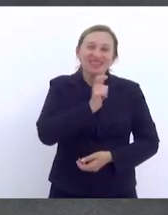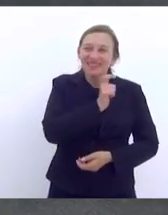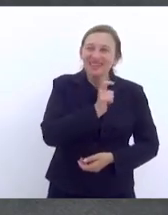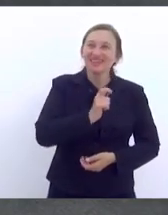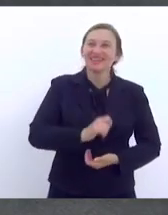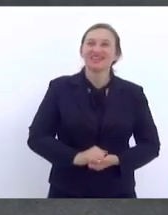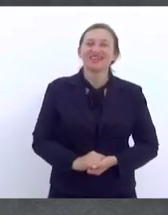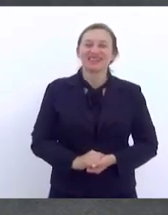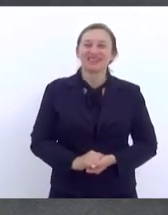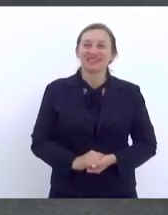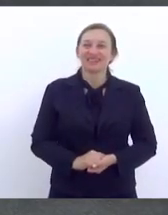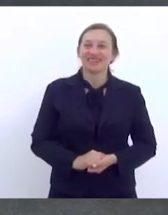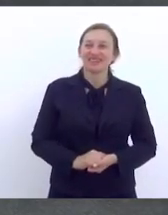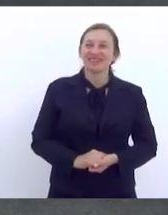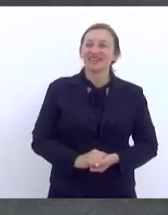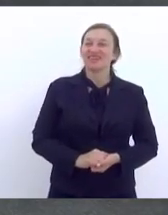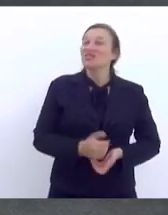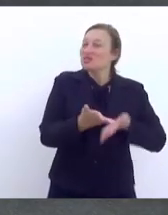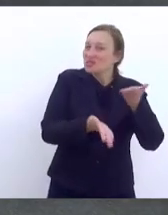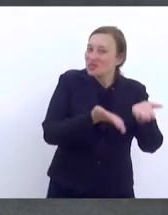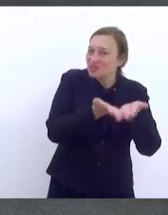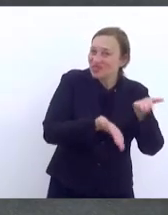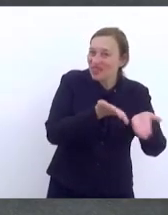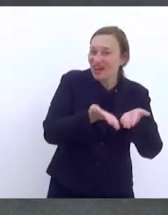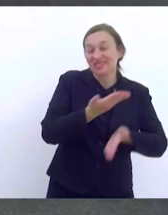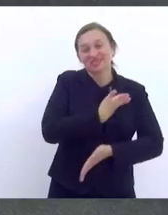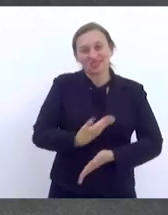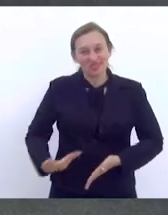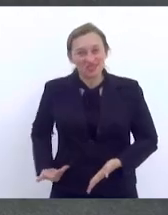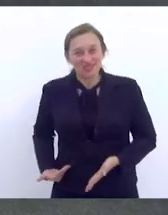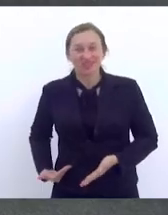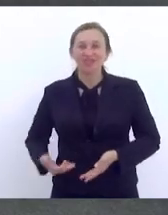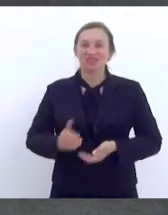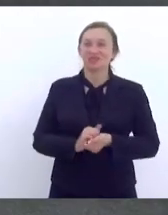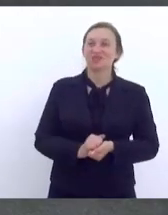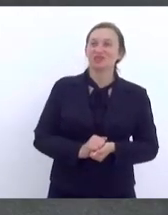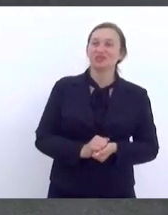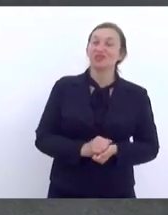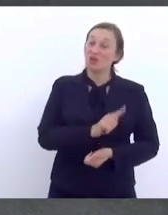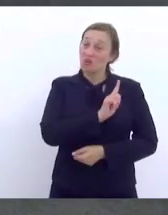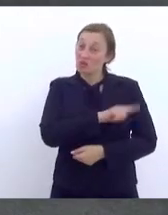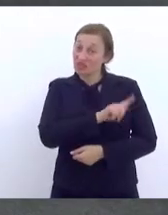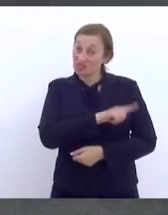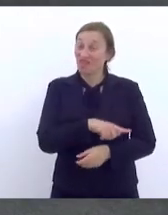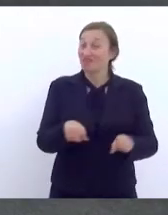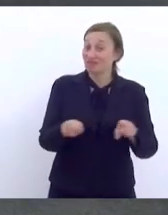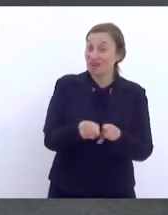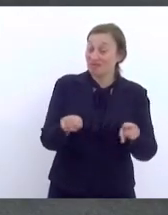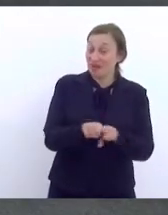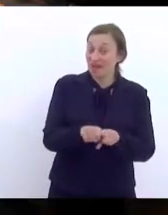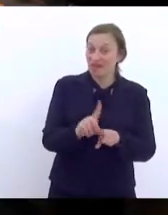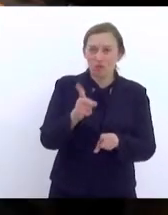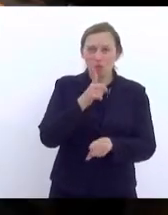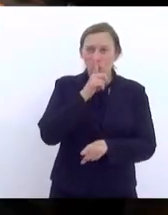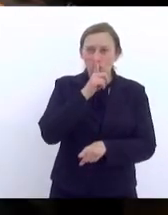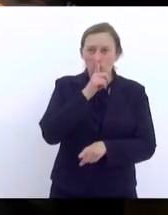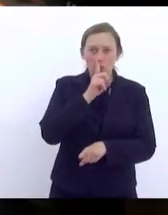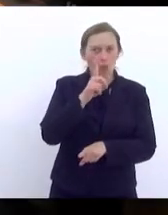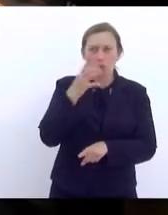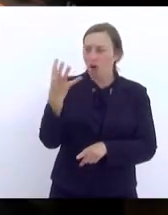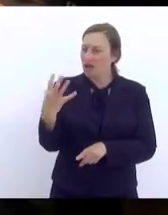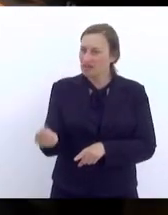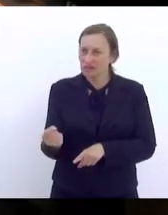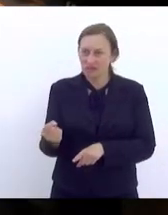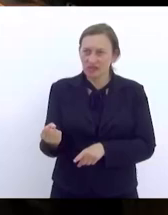que tem tratado o governo com austeridade necessária com a coisa pública com a gestão também não vai silenciar não compactua